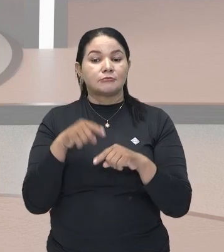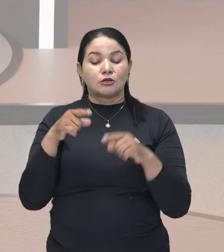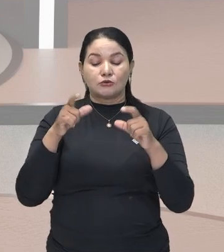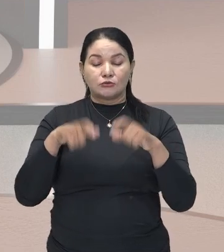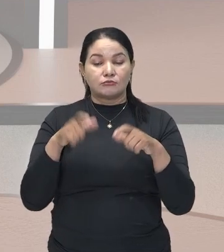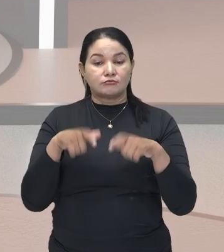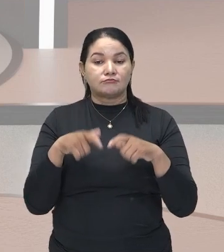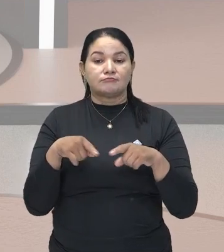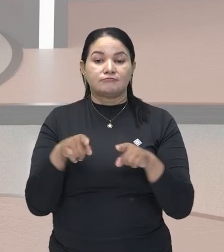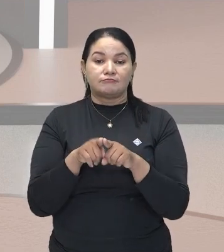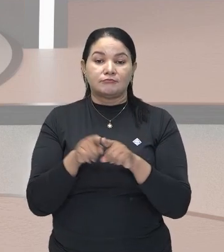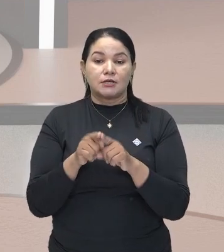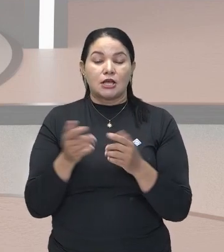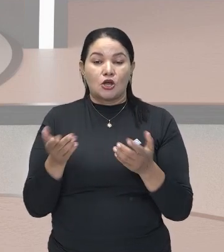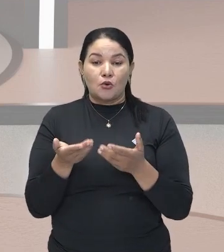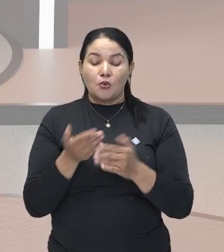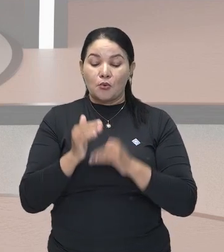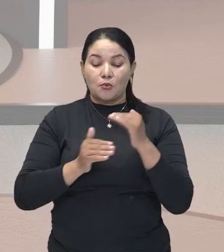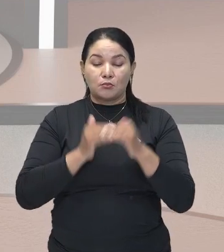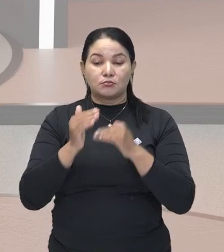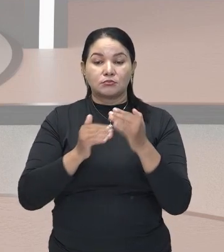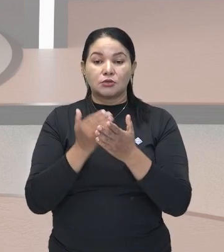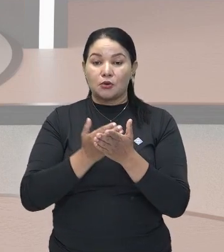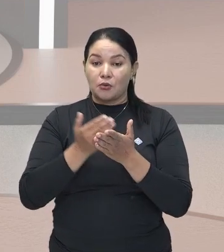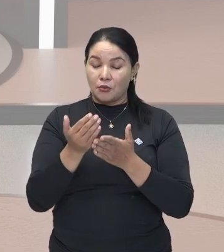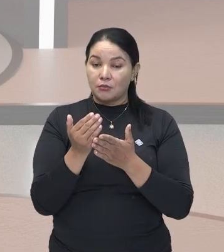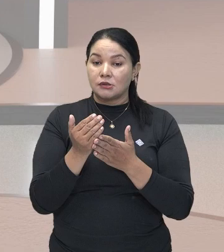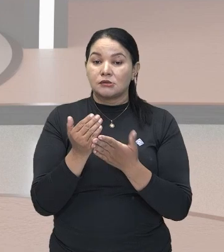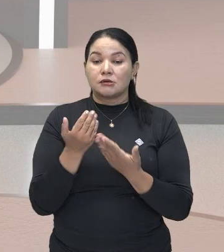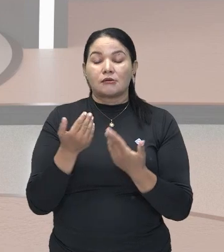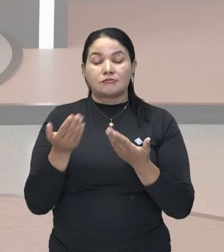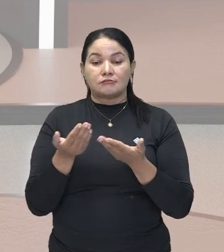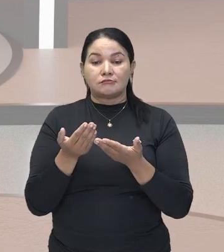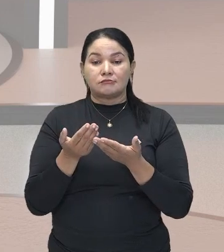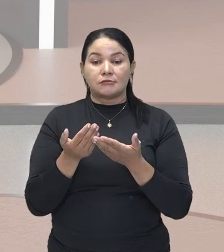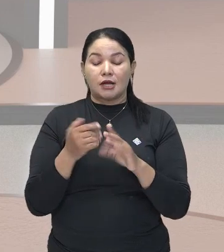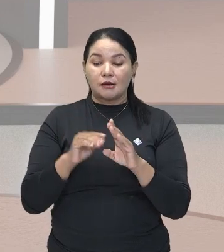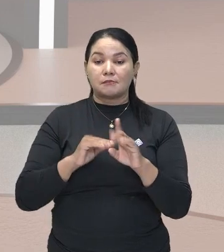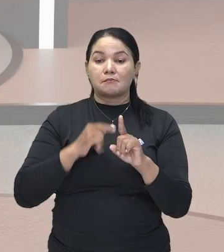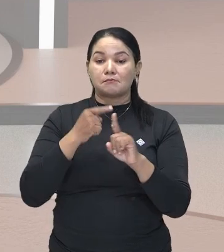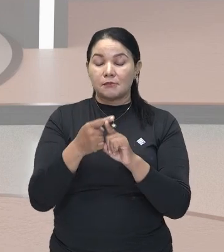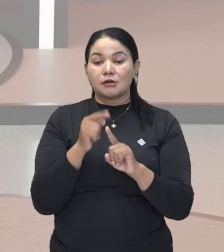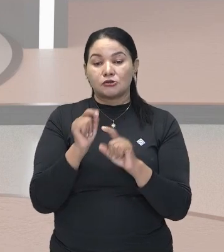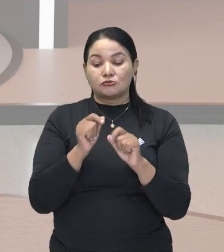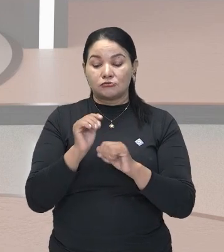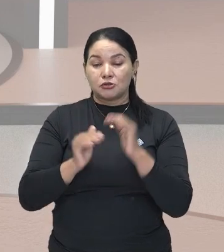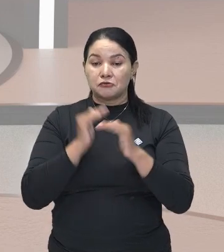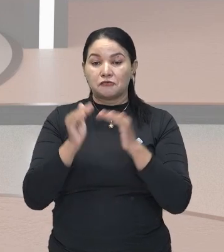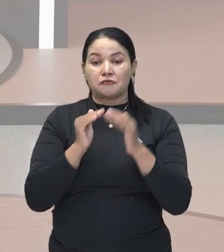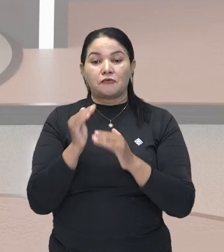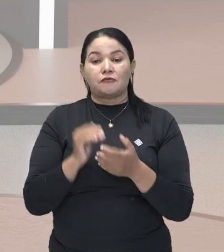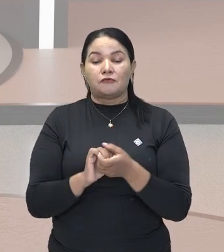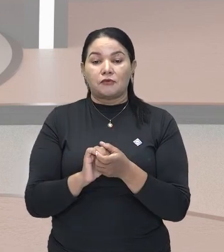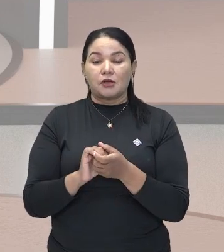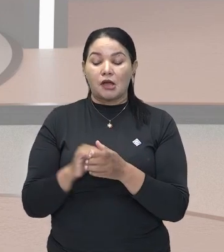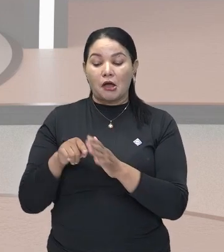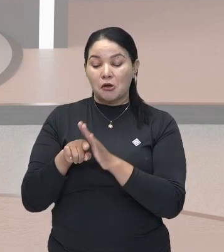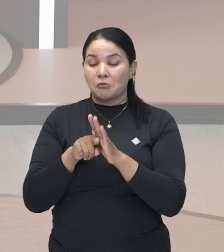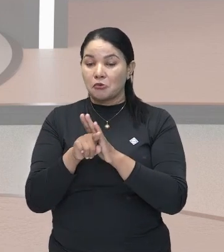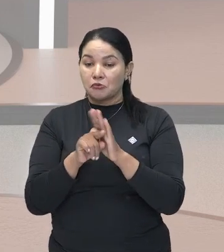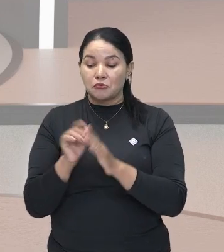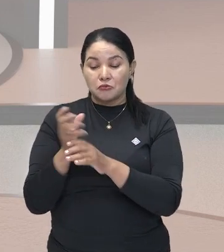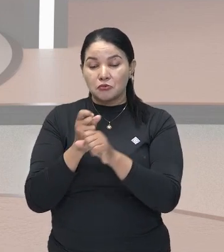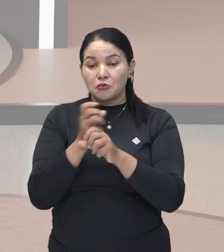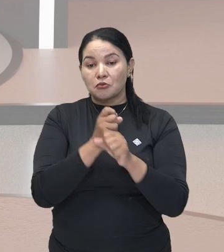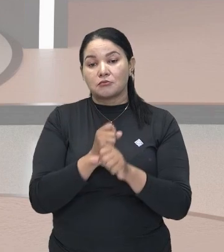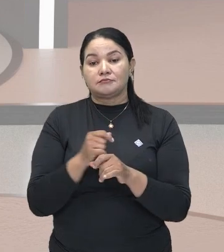começam a desenvolver cada vez mais, principalmente, essa exploração do xisto, tá? Porém, vamos ter